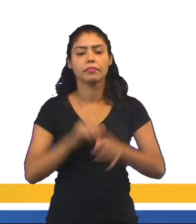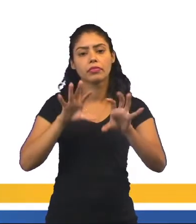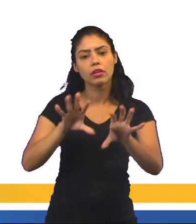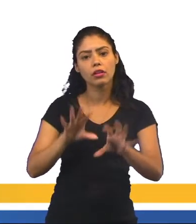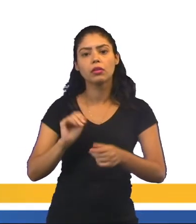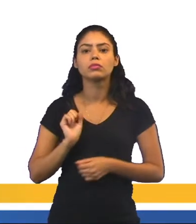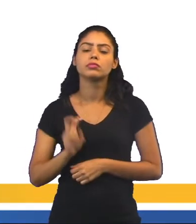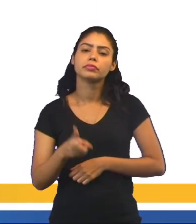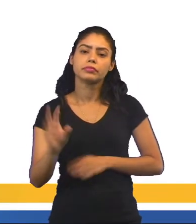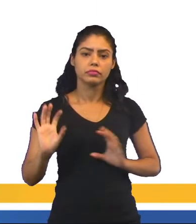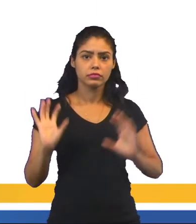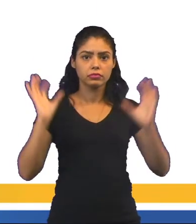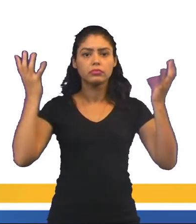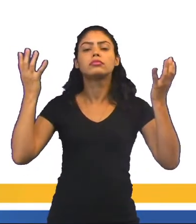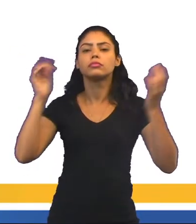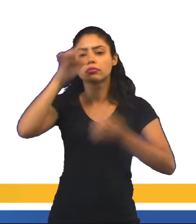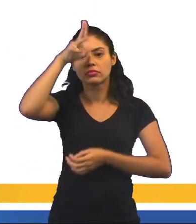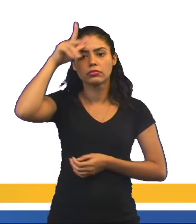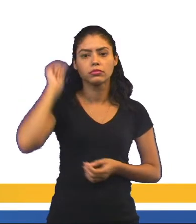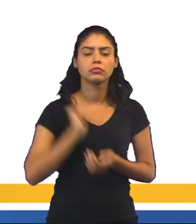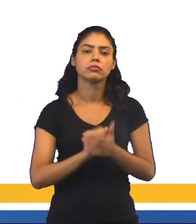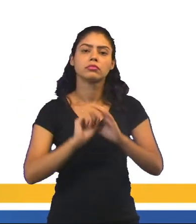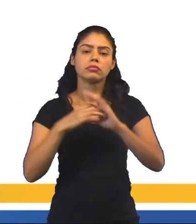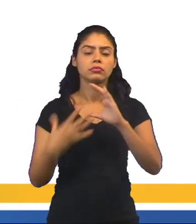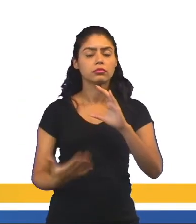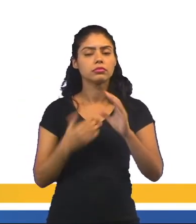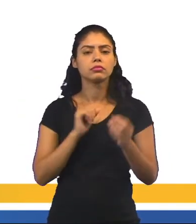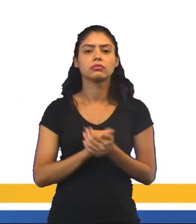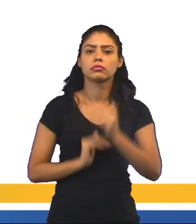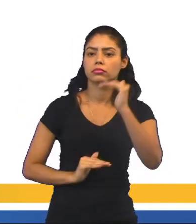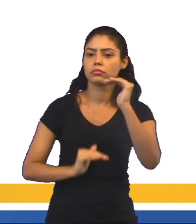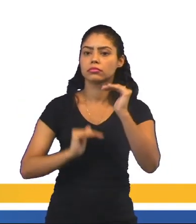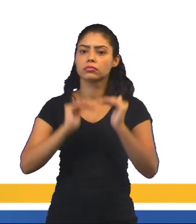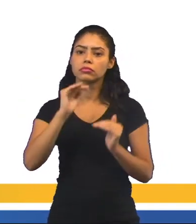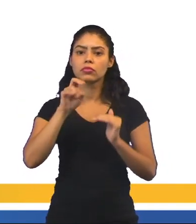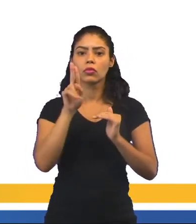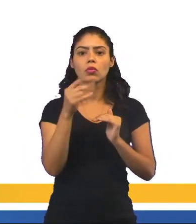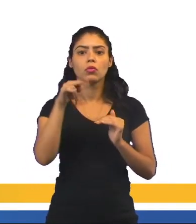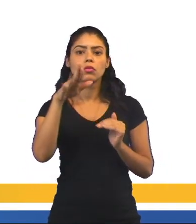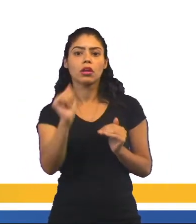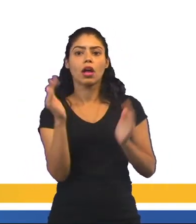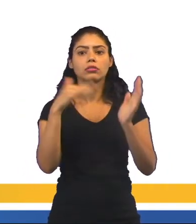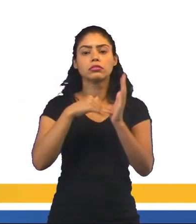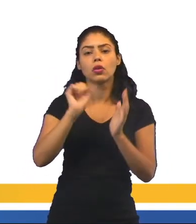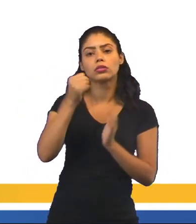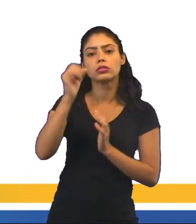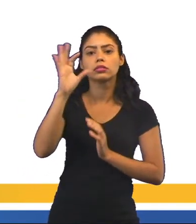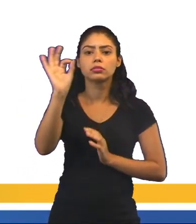na sequência, sobre o clima amazônico, é caracterizado por elevada umidade do ar, que pode chegar